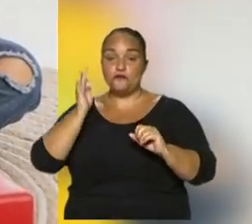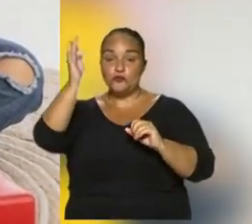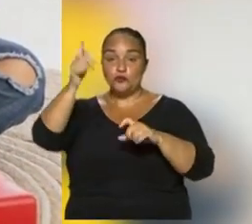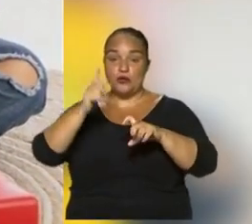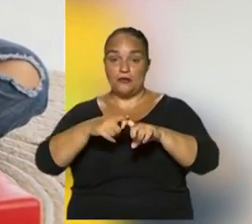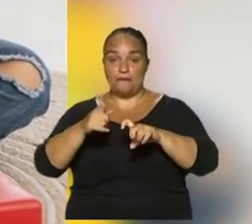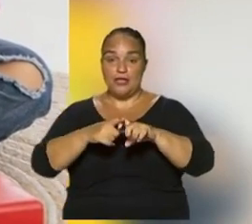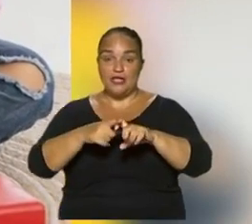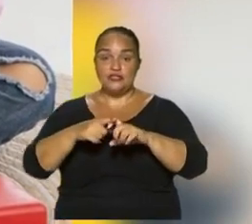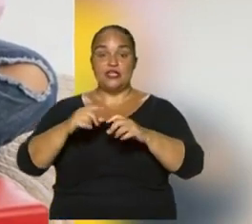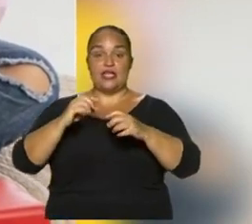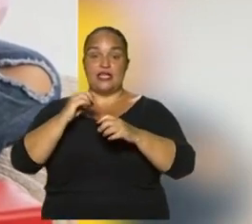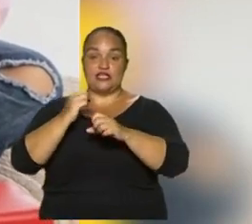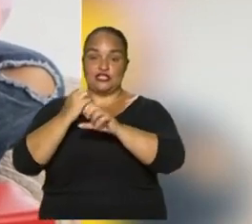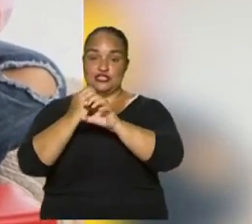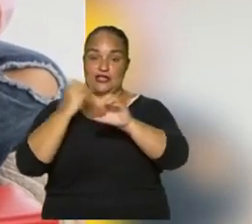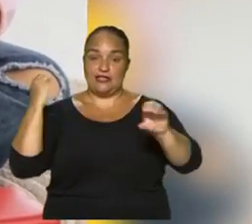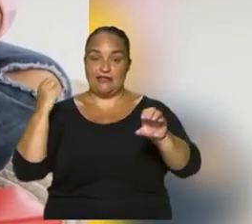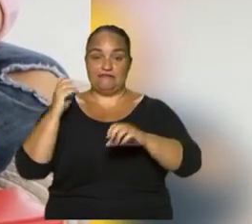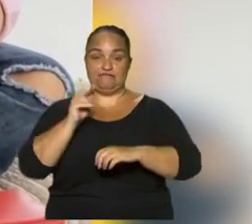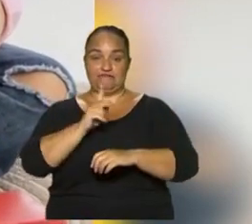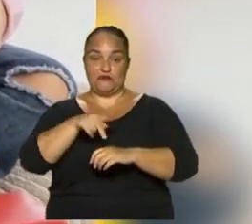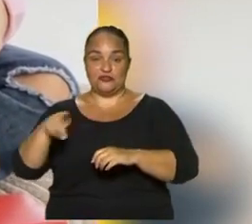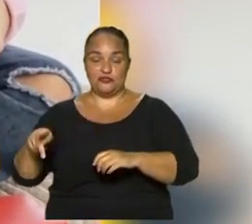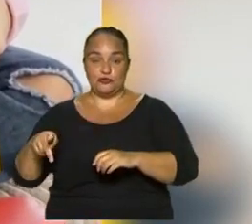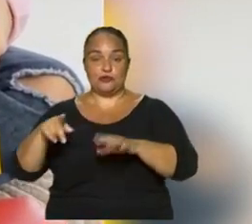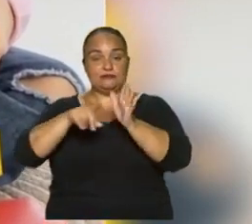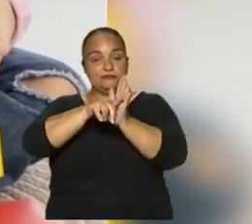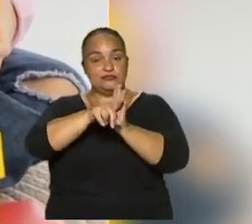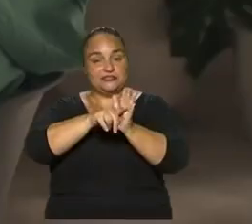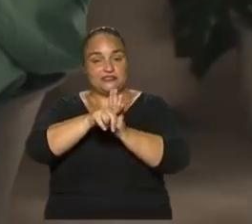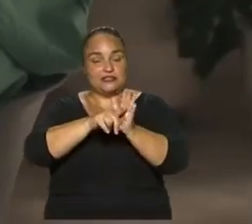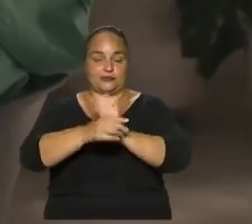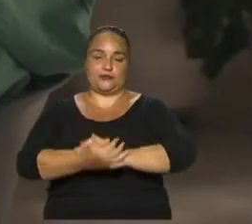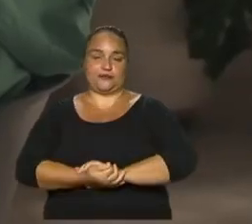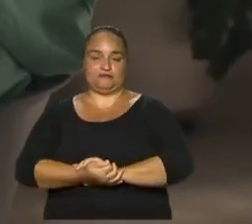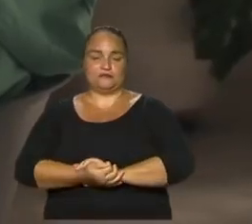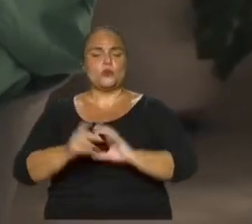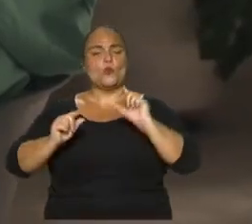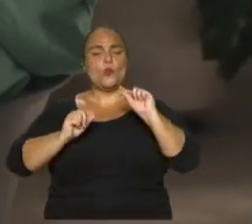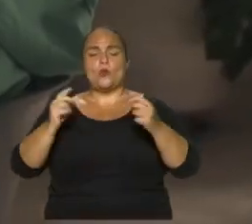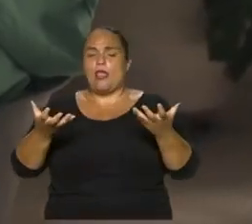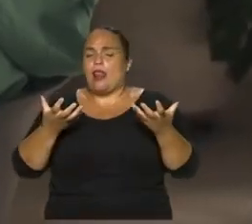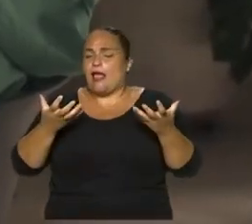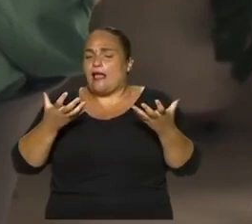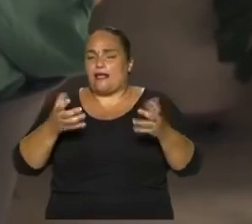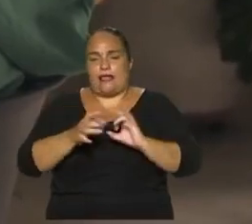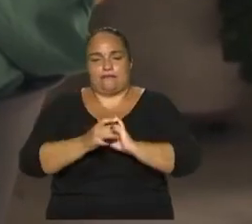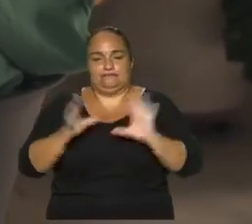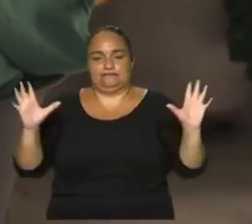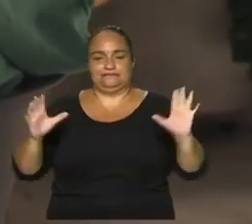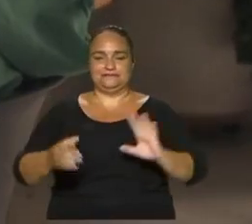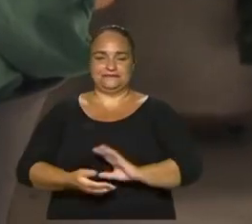médicas, engenheiras, professoras, pesquisadoras, o que elas quiserem.